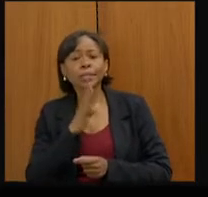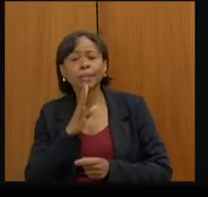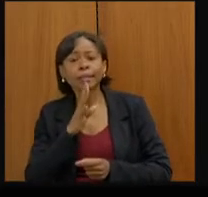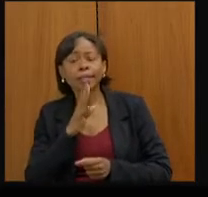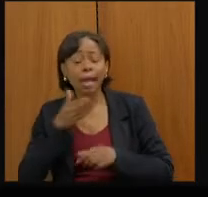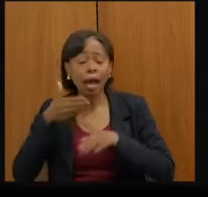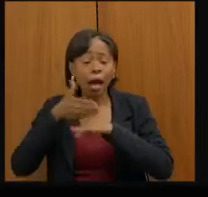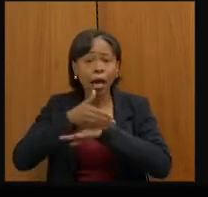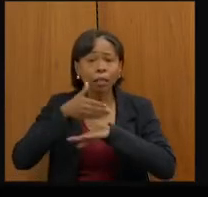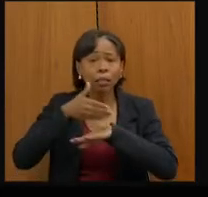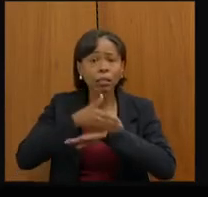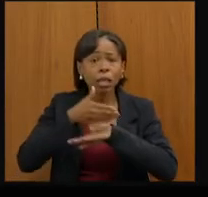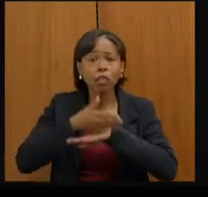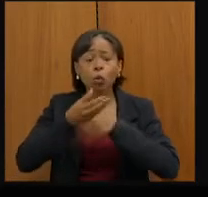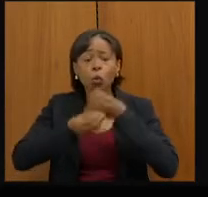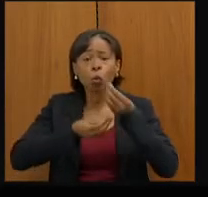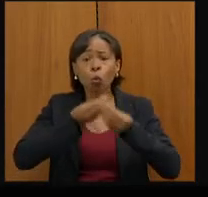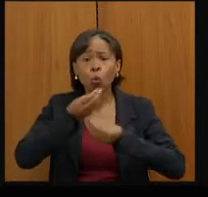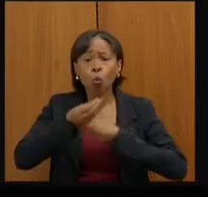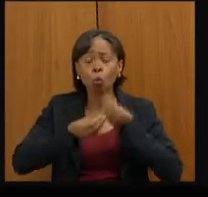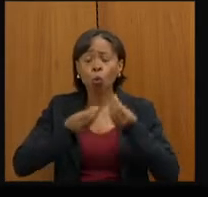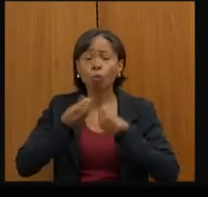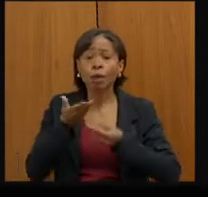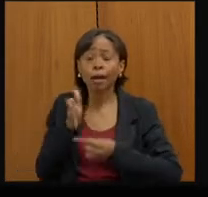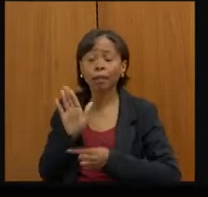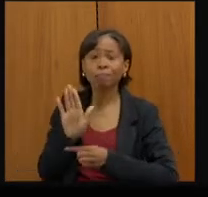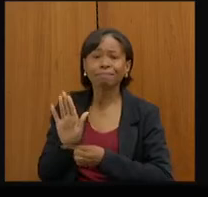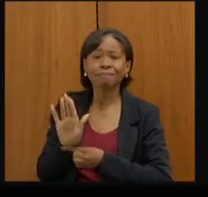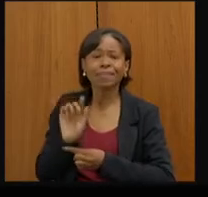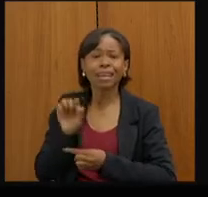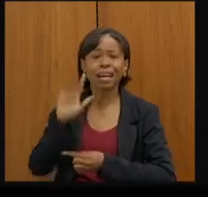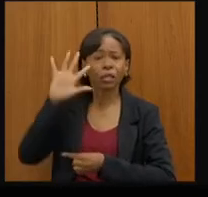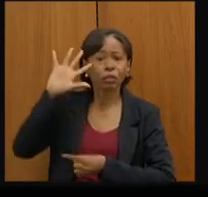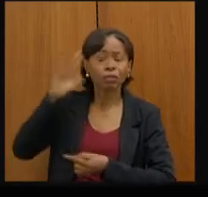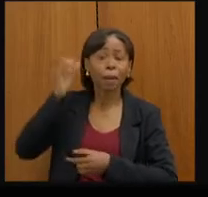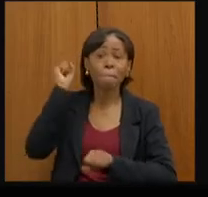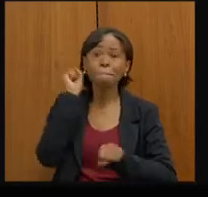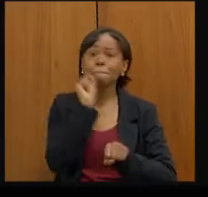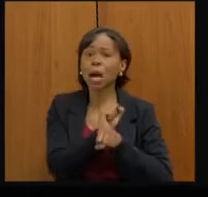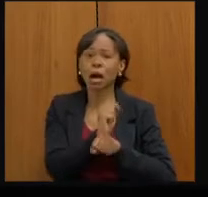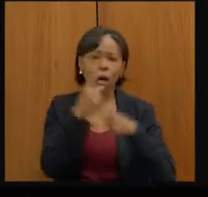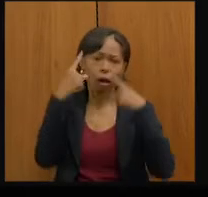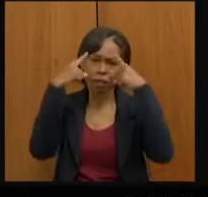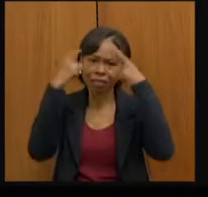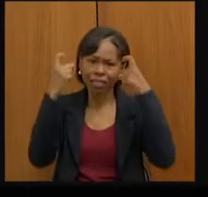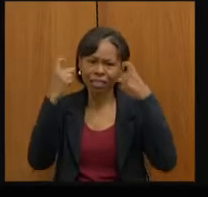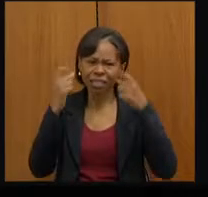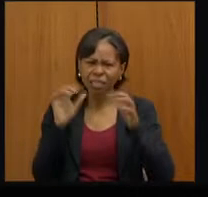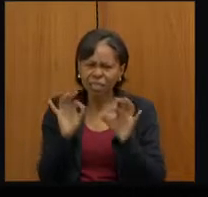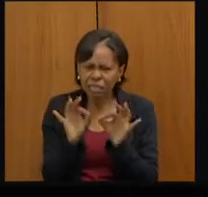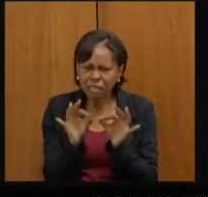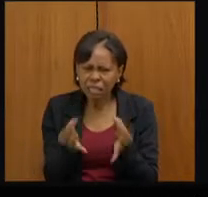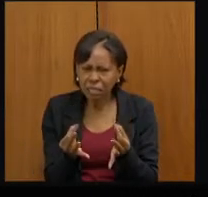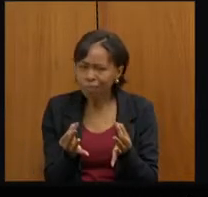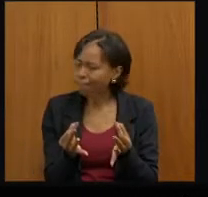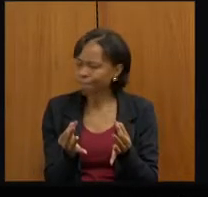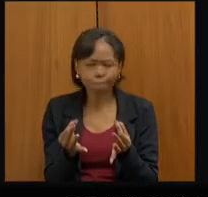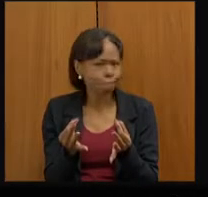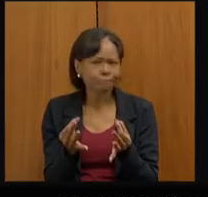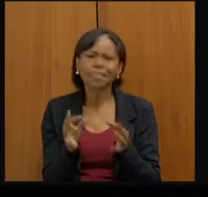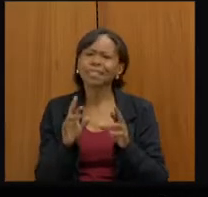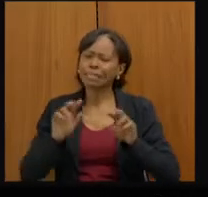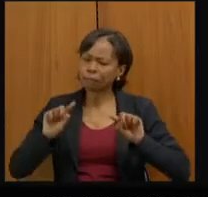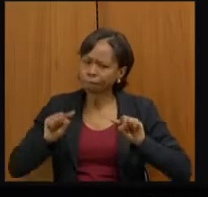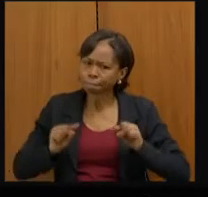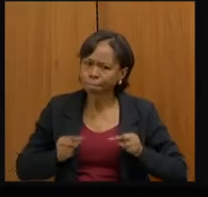permitam a elas romper com vários violência que vivem isso não é sempre e desafiador e nesse contexto A